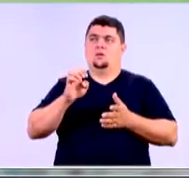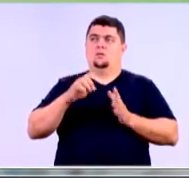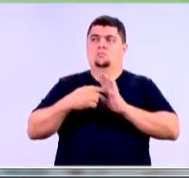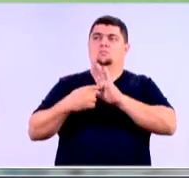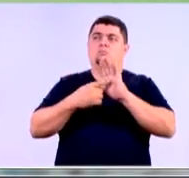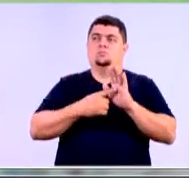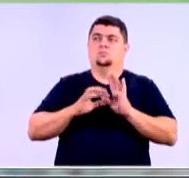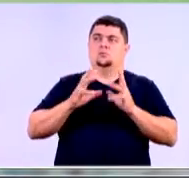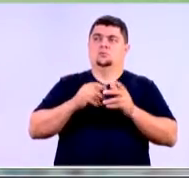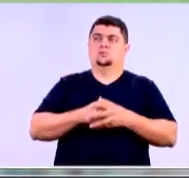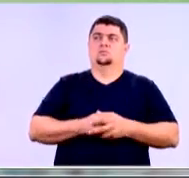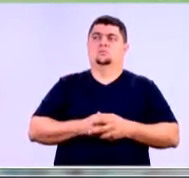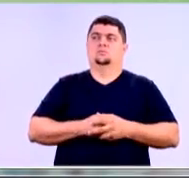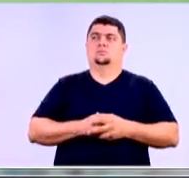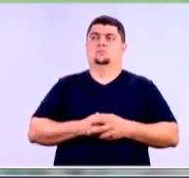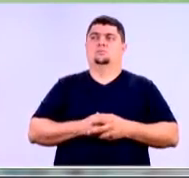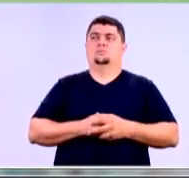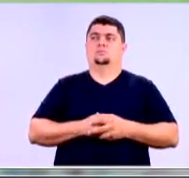empresa.